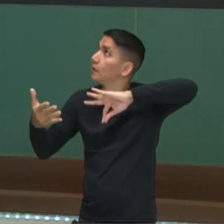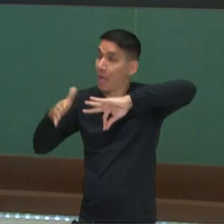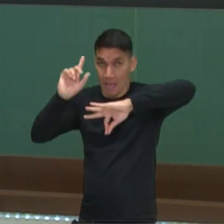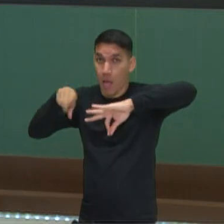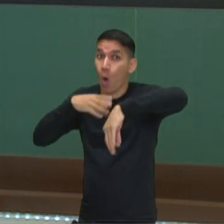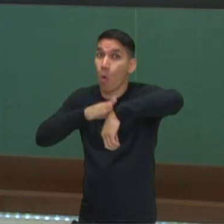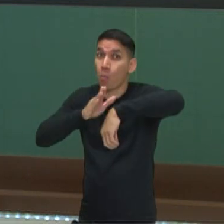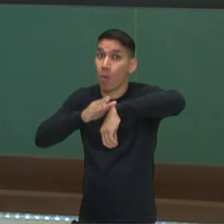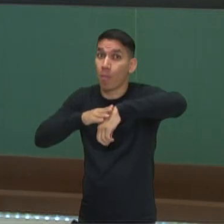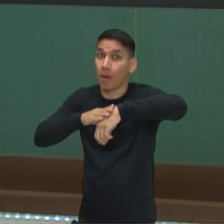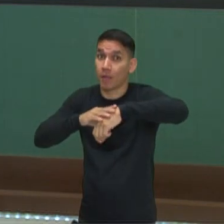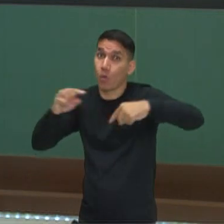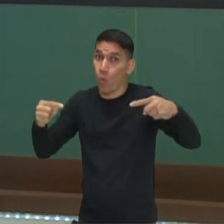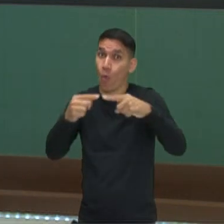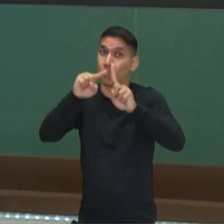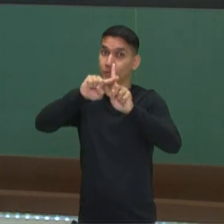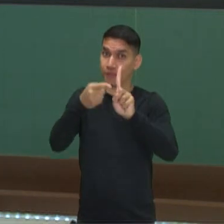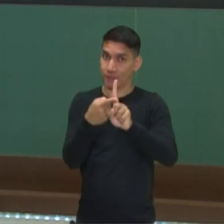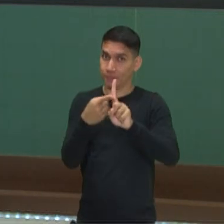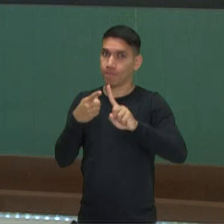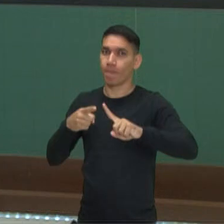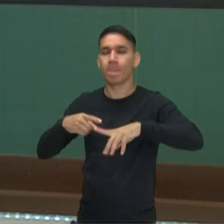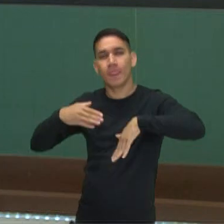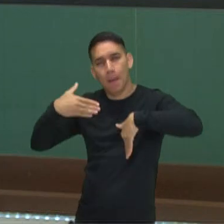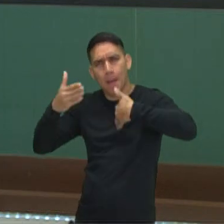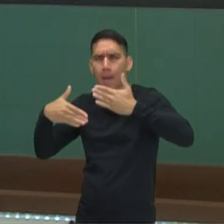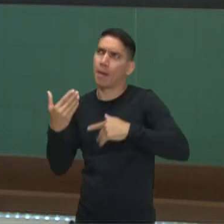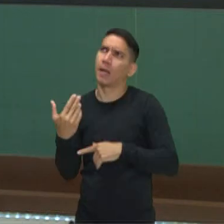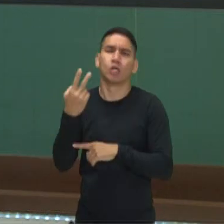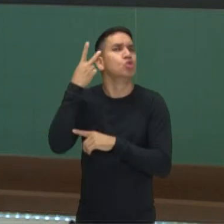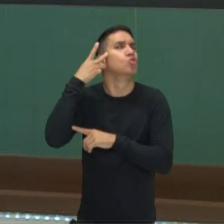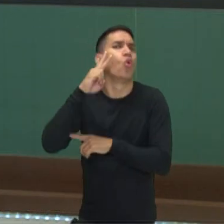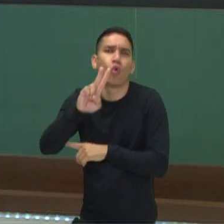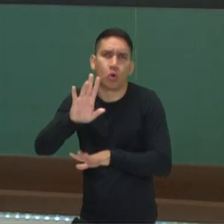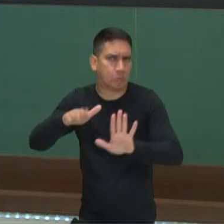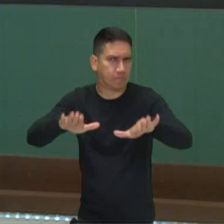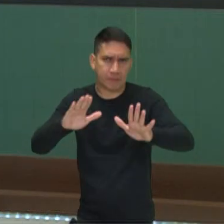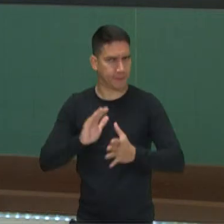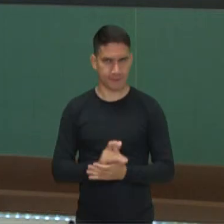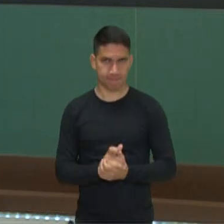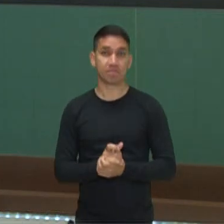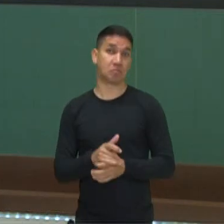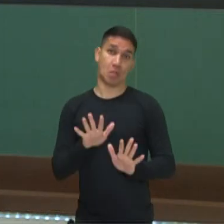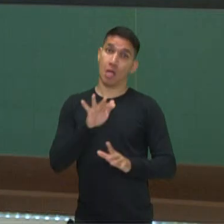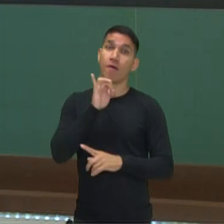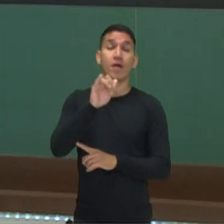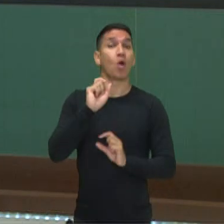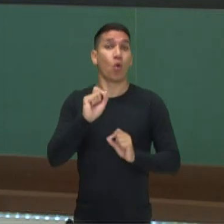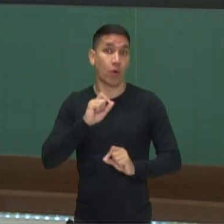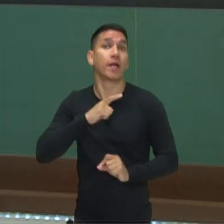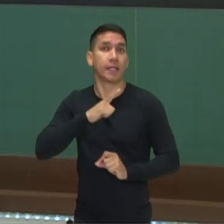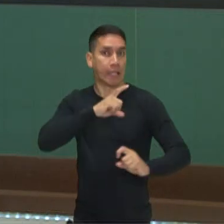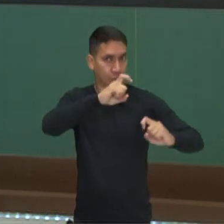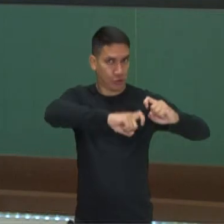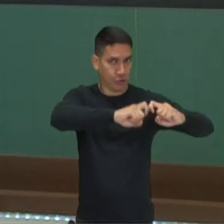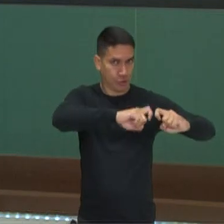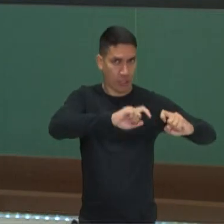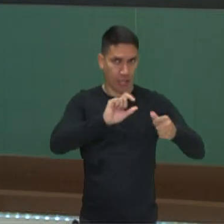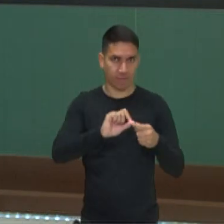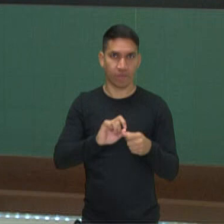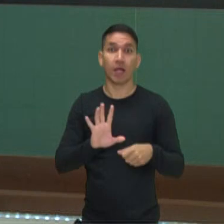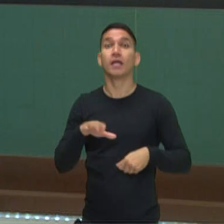momento fértil da mulher. Passam-se 2 dias, mais ou menos, digamos que ela teve uma relação.